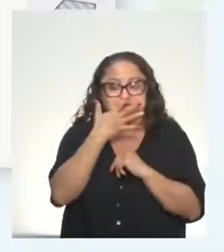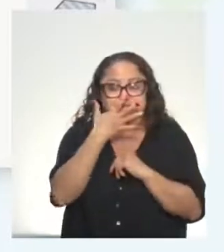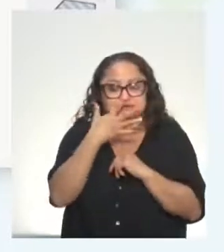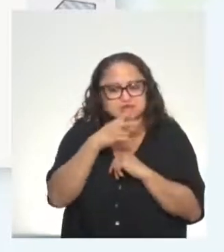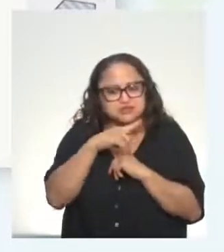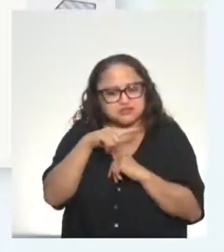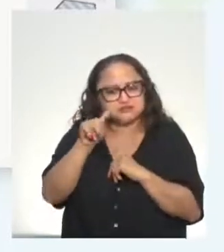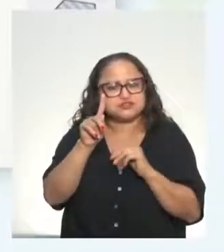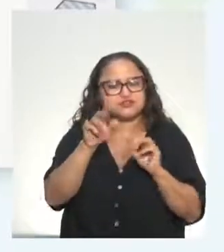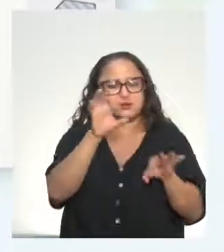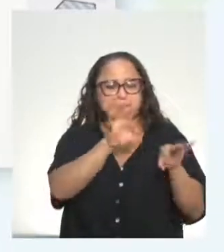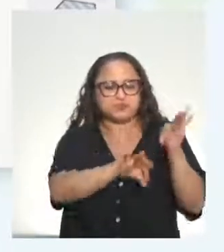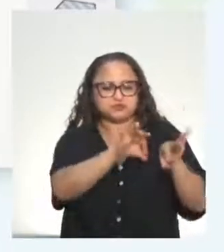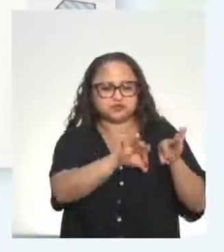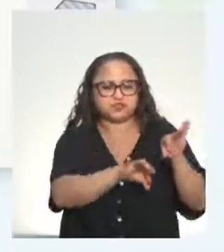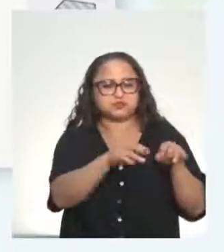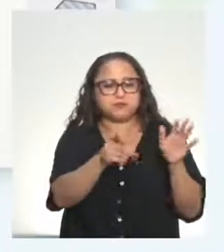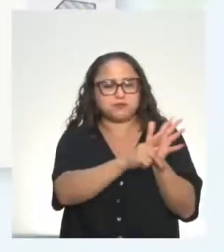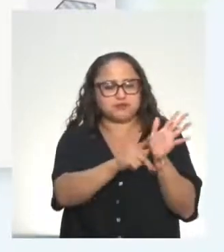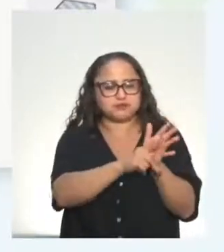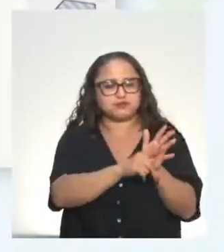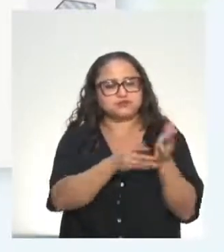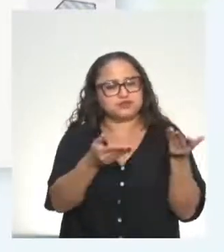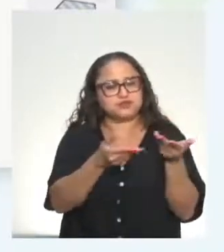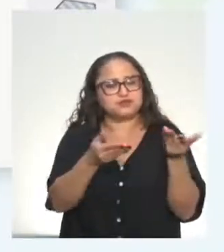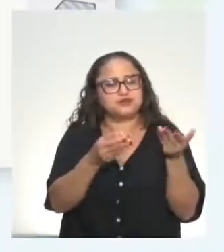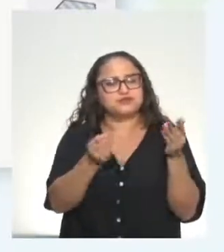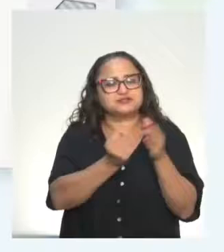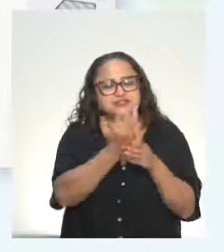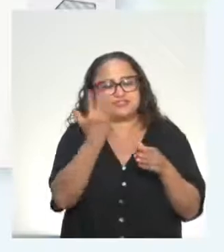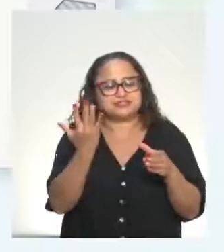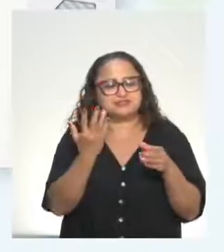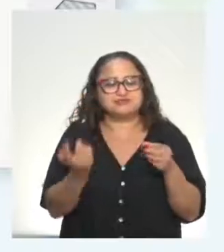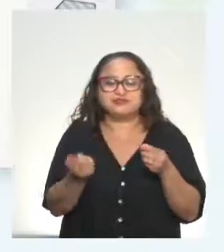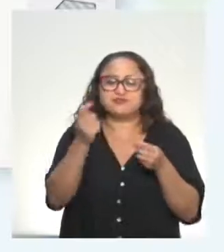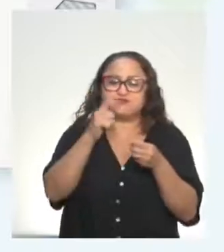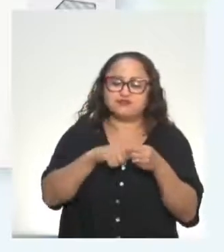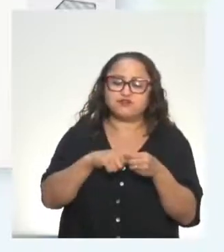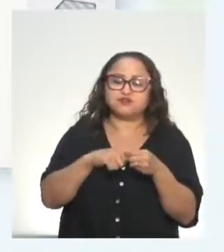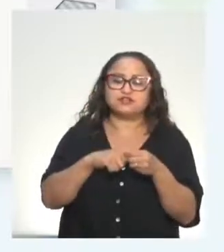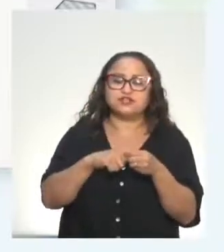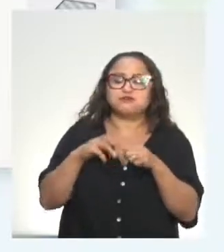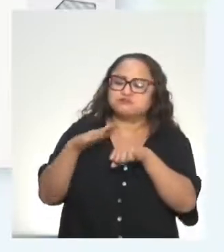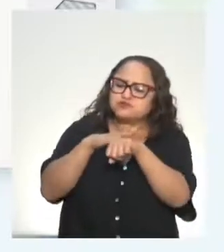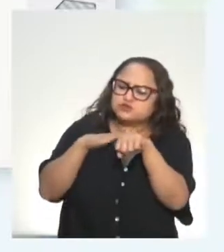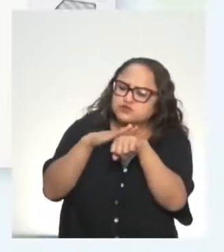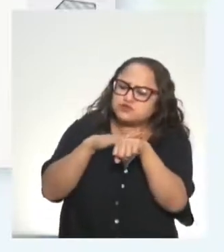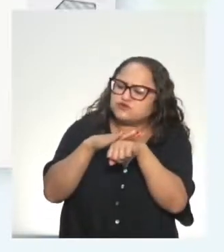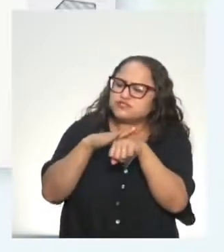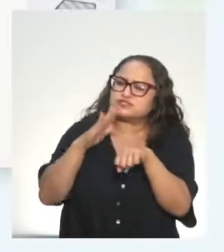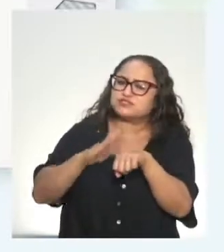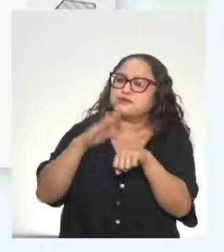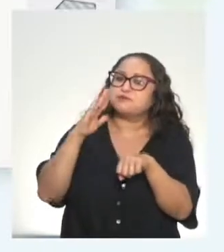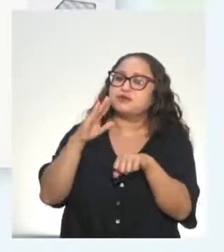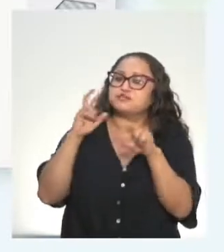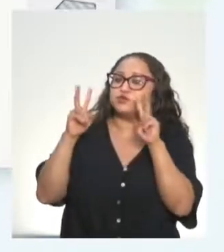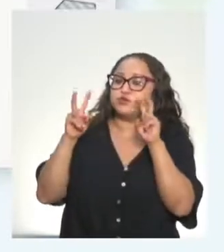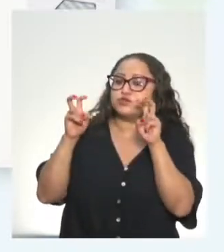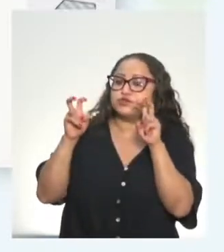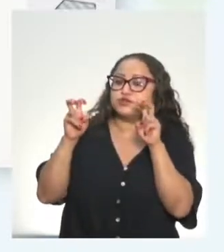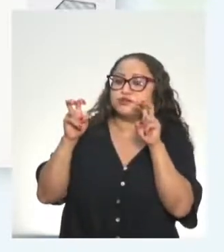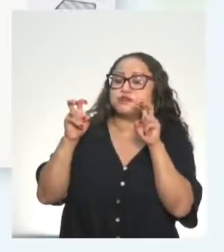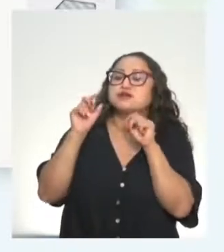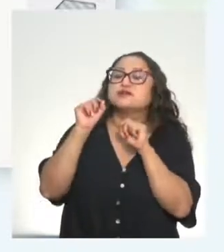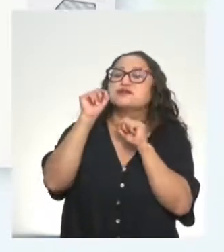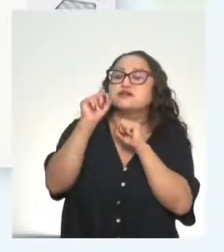sua criação, tá bom? Agora a gente volta para o estúdio para a gente conversar um pouquinho mais sobre o nosso tema de hoje,